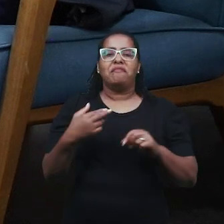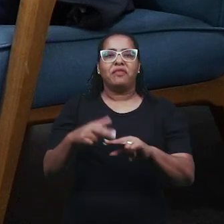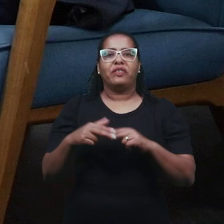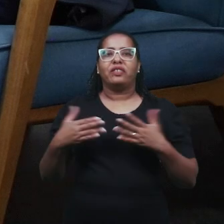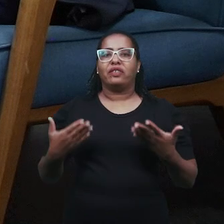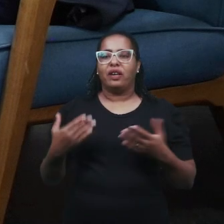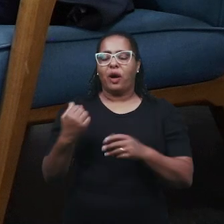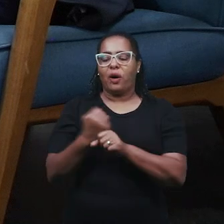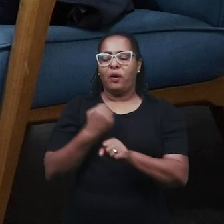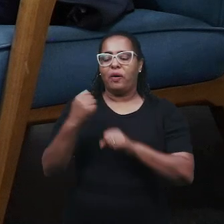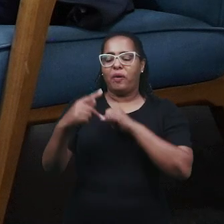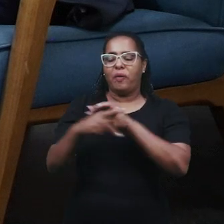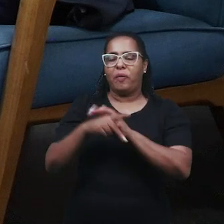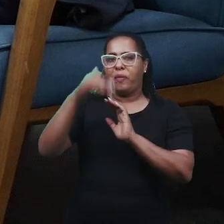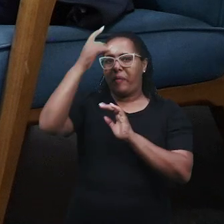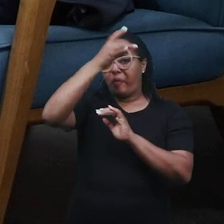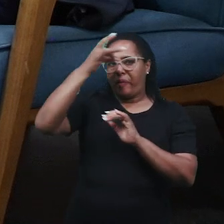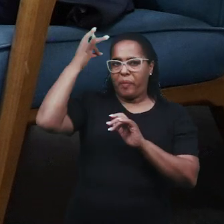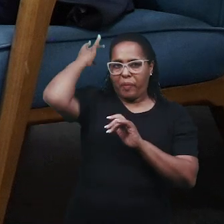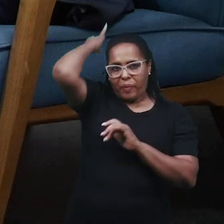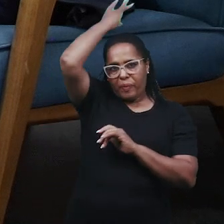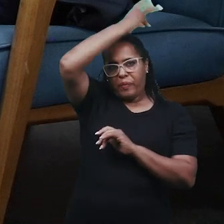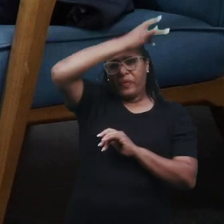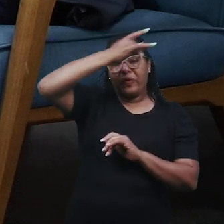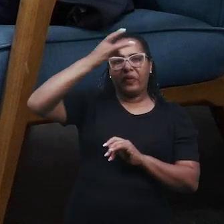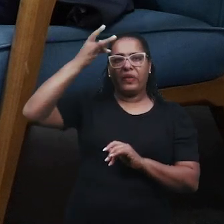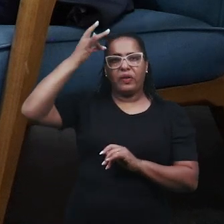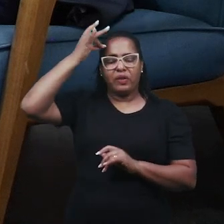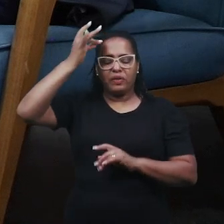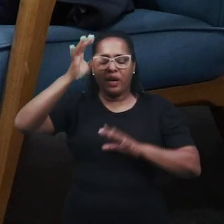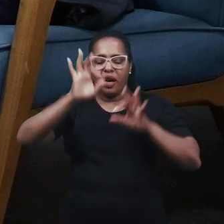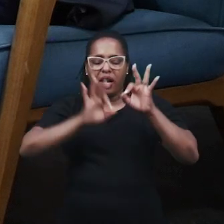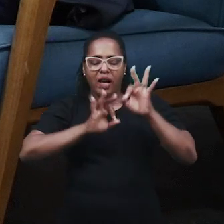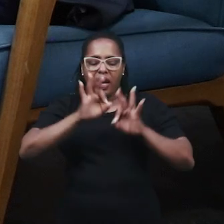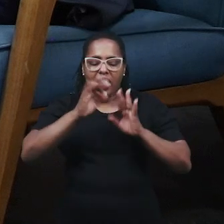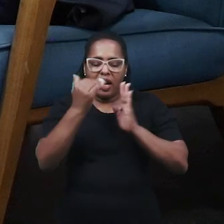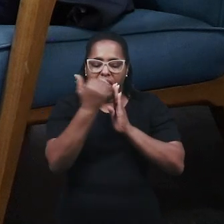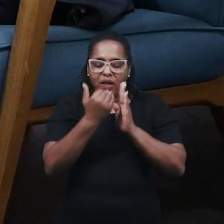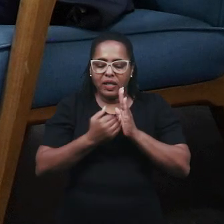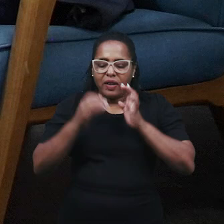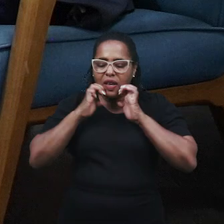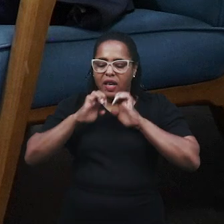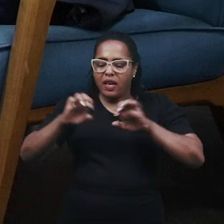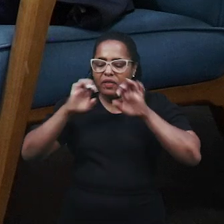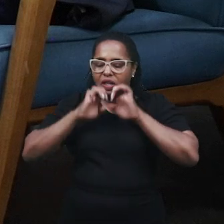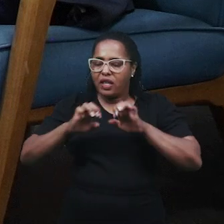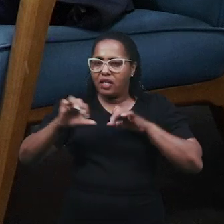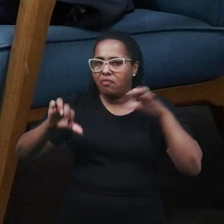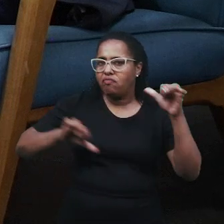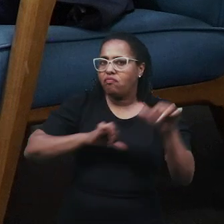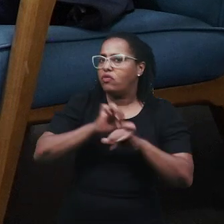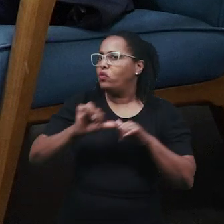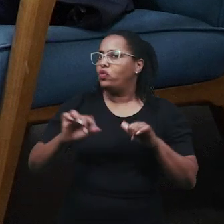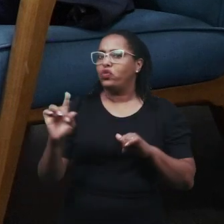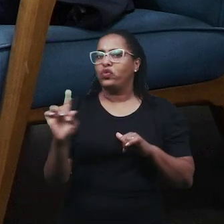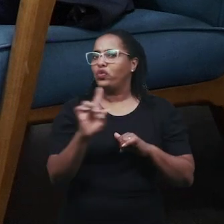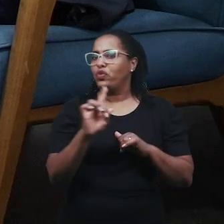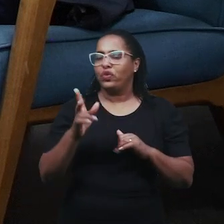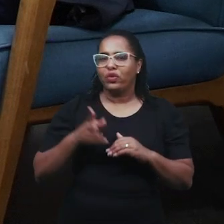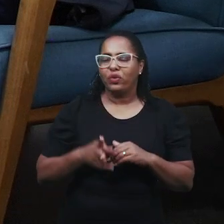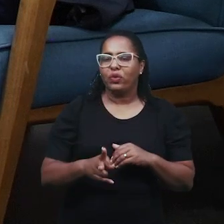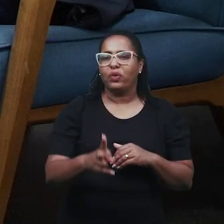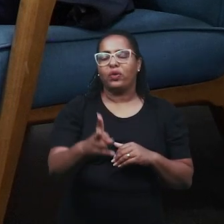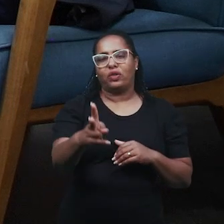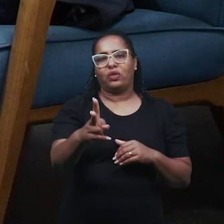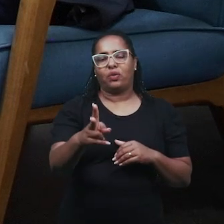na obra do Espírito Santo, a evangelização, ela mudou o foco. Porque se